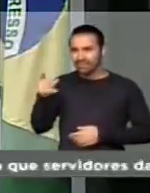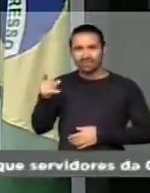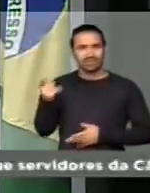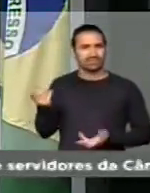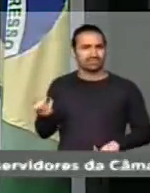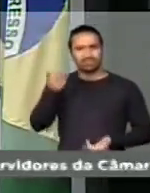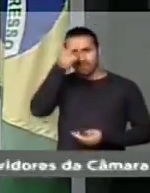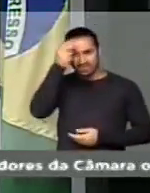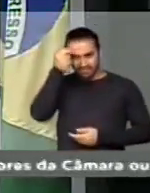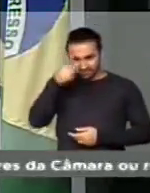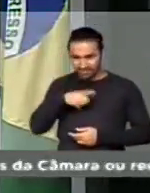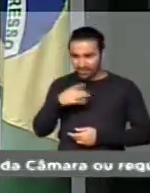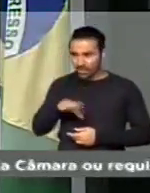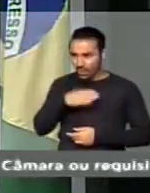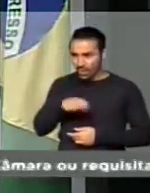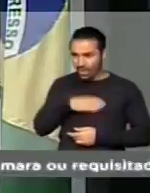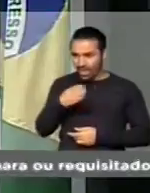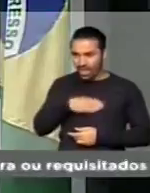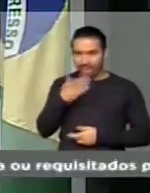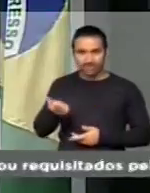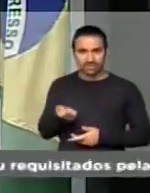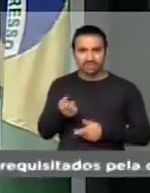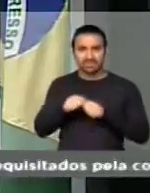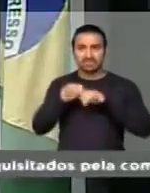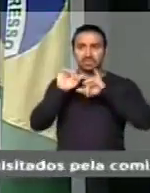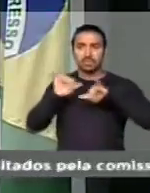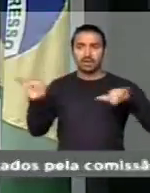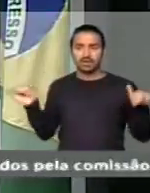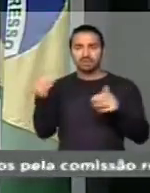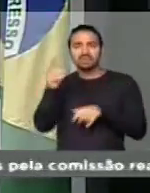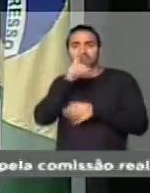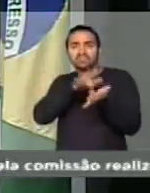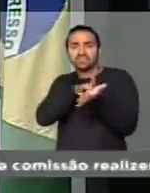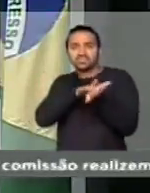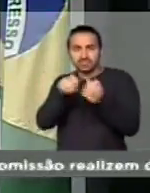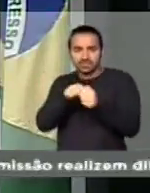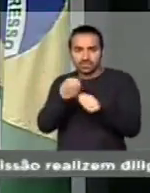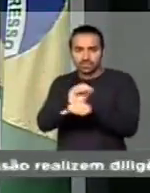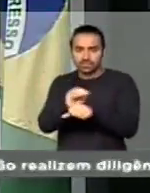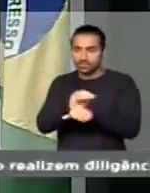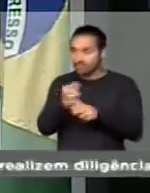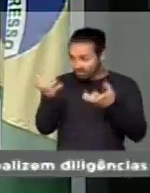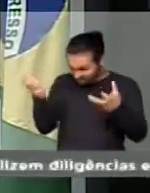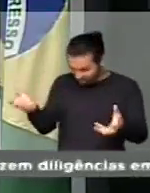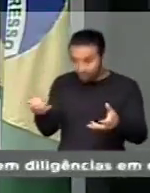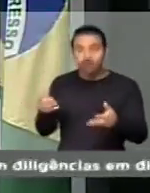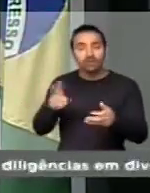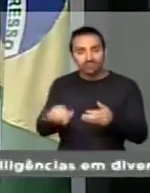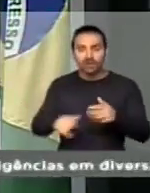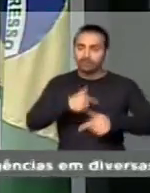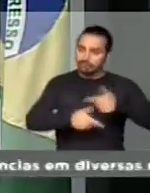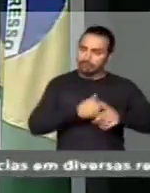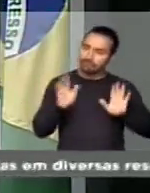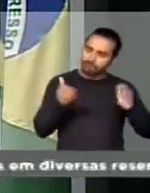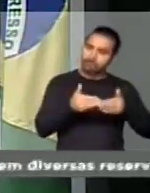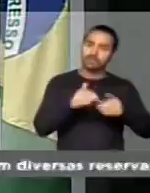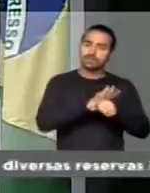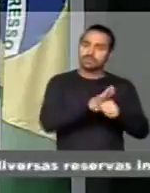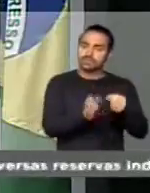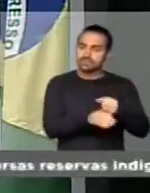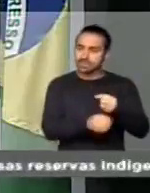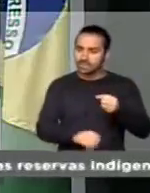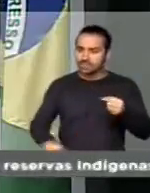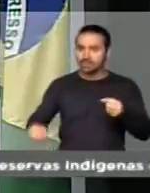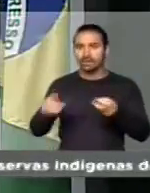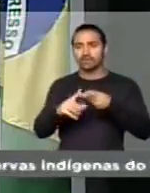propaganda e publicidade como se estivessem cuidando do assunto. Se quiserem cuidar do assunto, vão fazer saneamento básico, vão cuidar das condições sanitárias